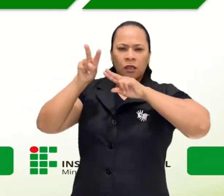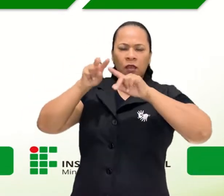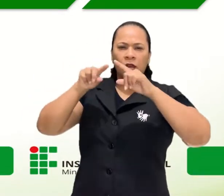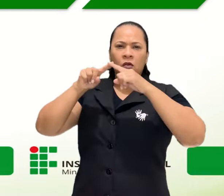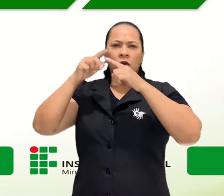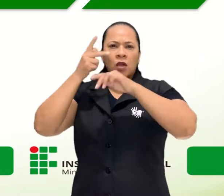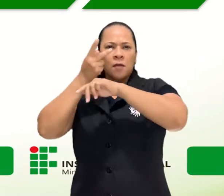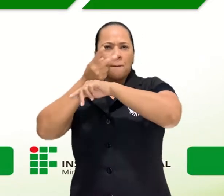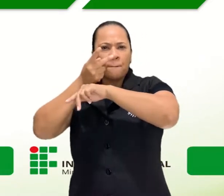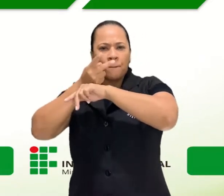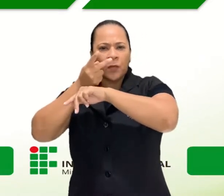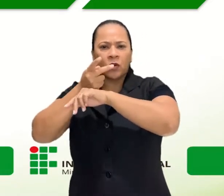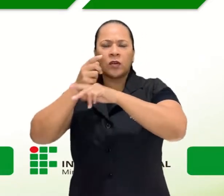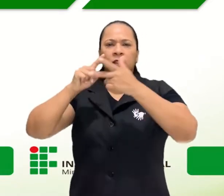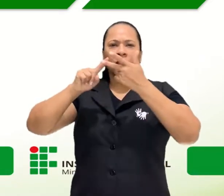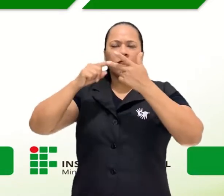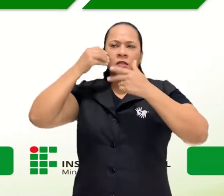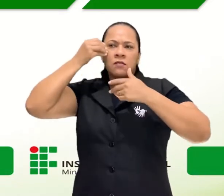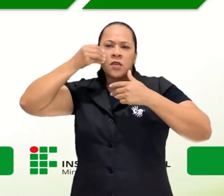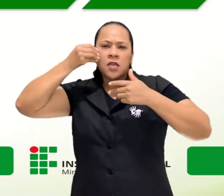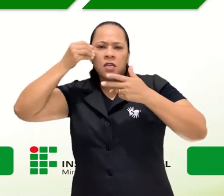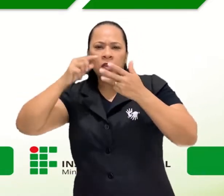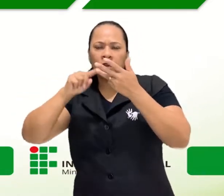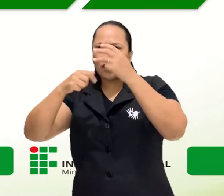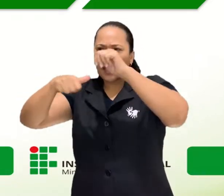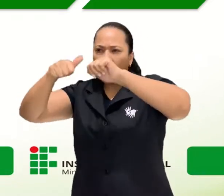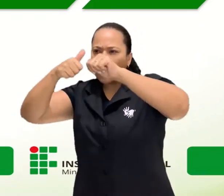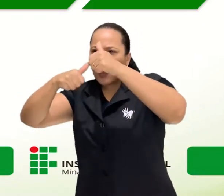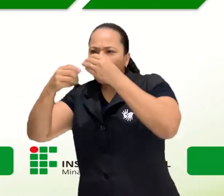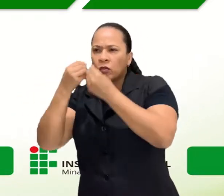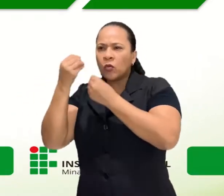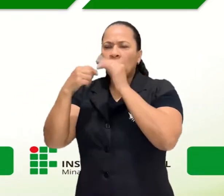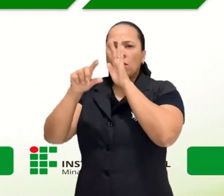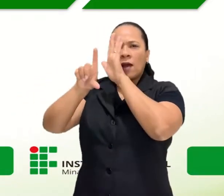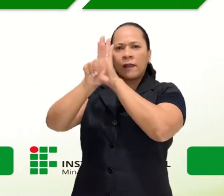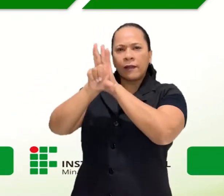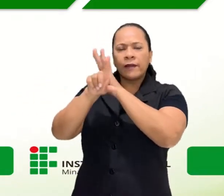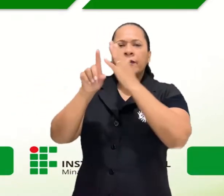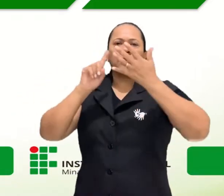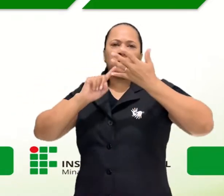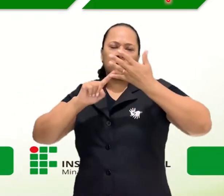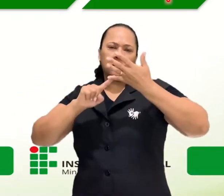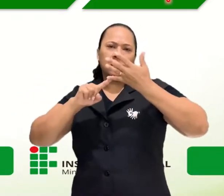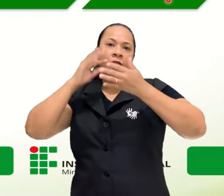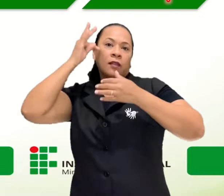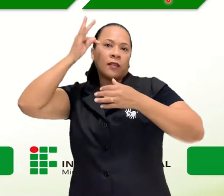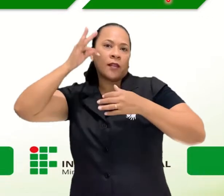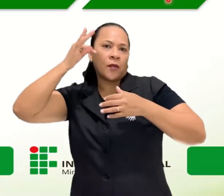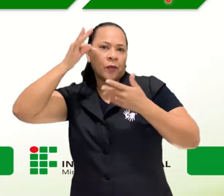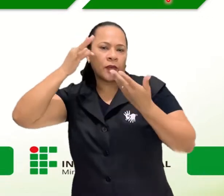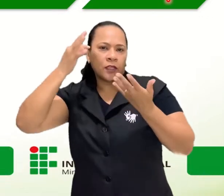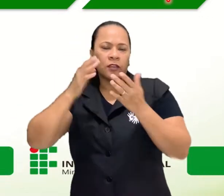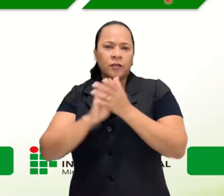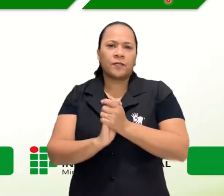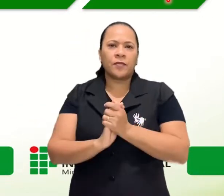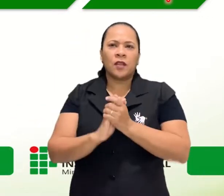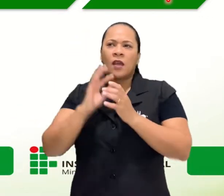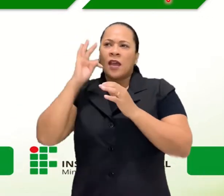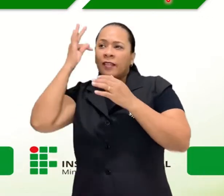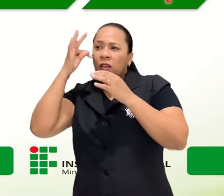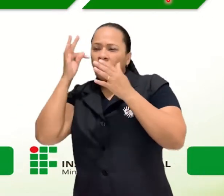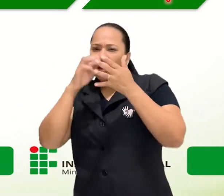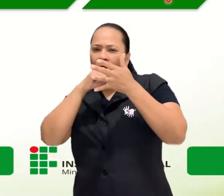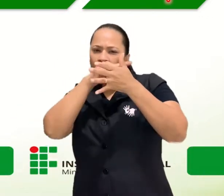análise dos resultados com a construção de uma lei e, por fim, a construção de uma teoria. E quando a teoria